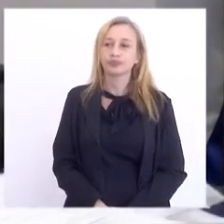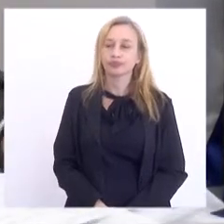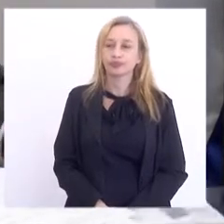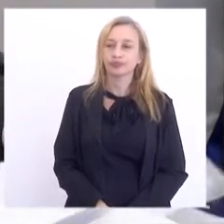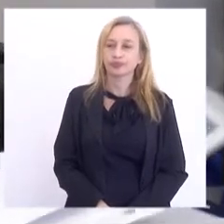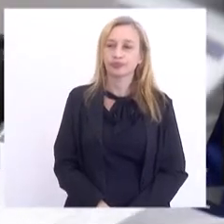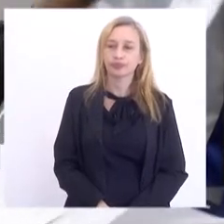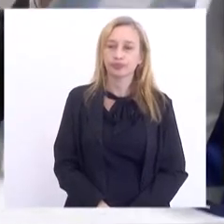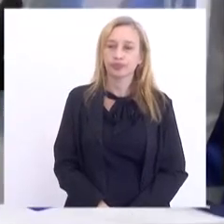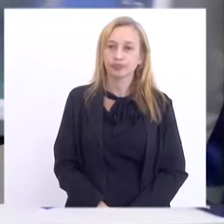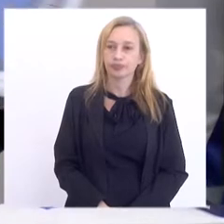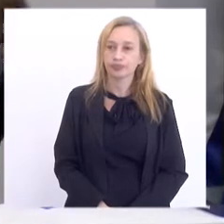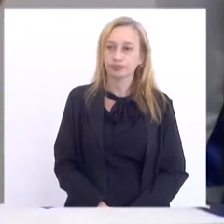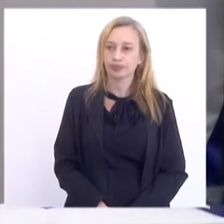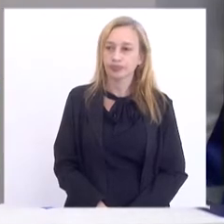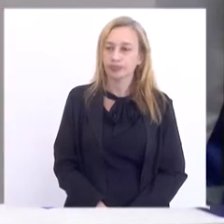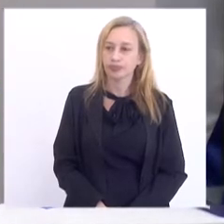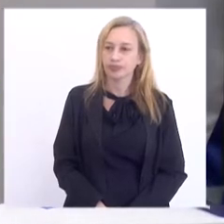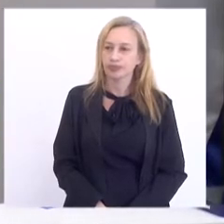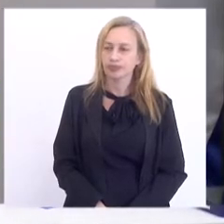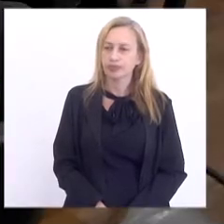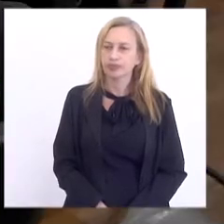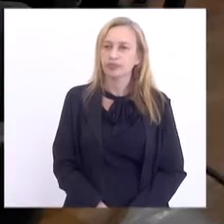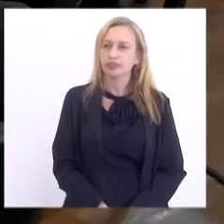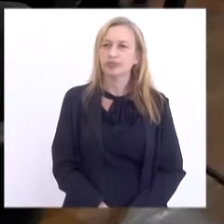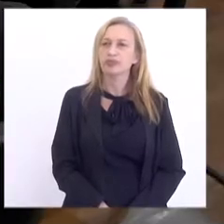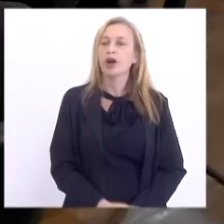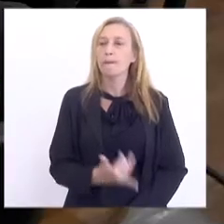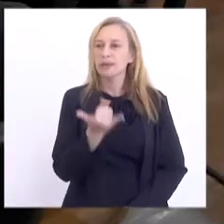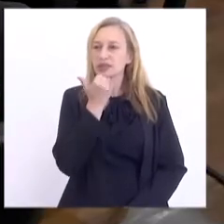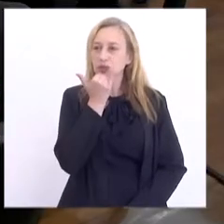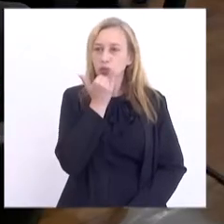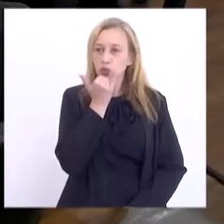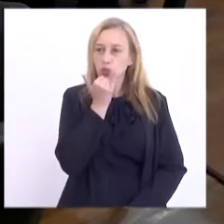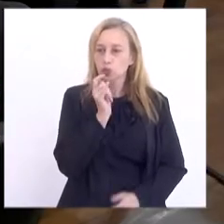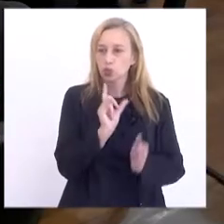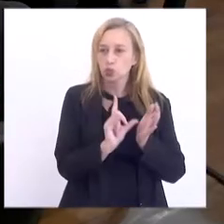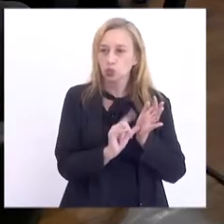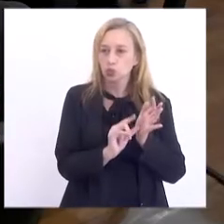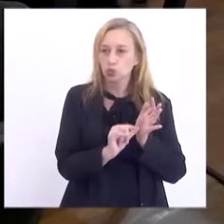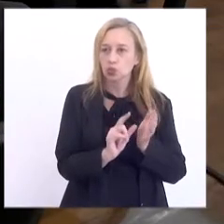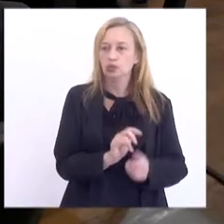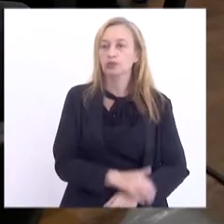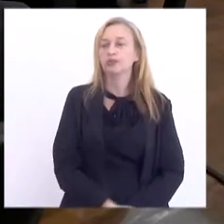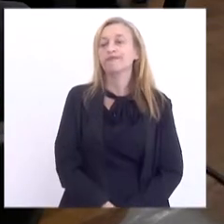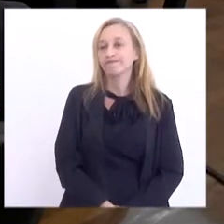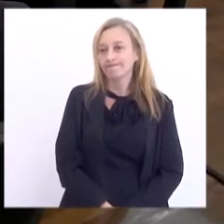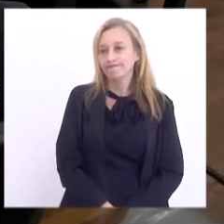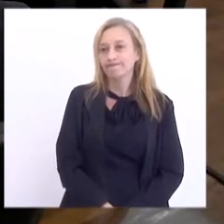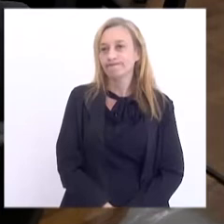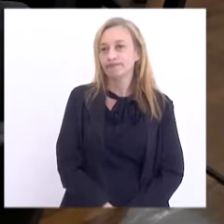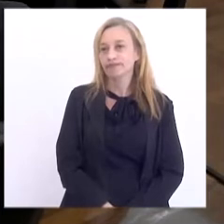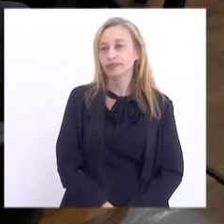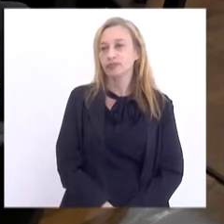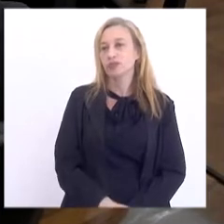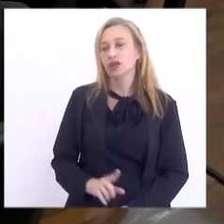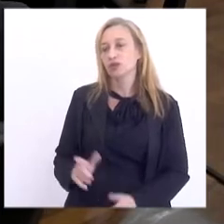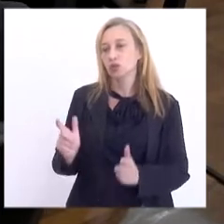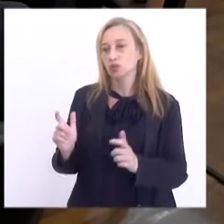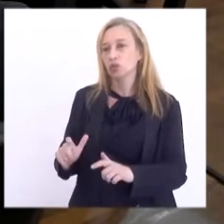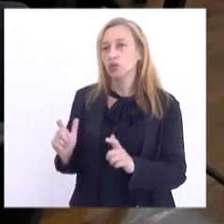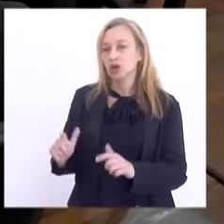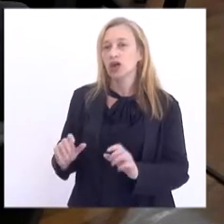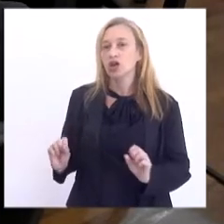hoje é primeiramente gostaria de pedir desculpas pelo atraso que a gente tá com o evento